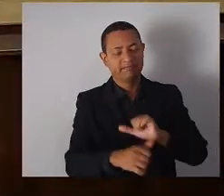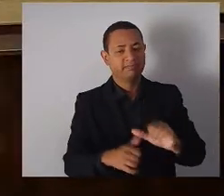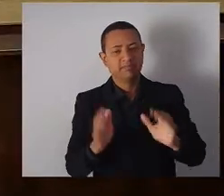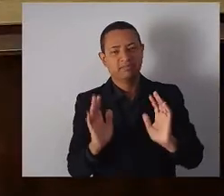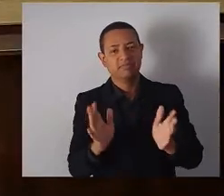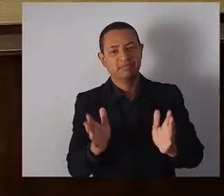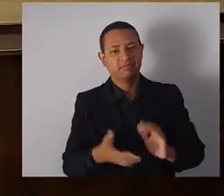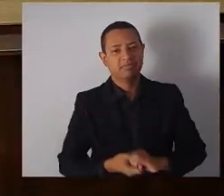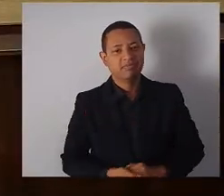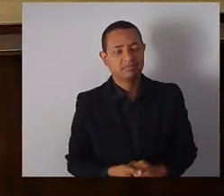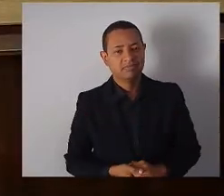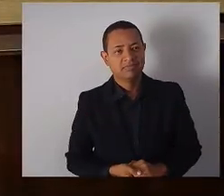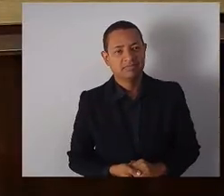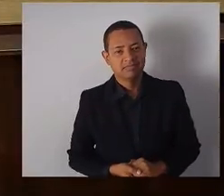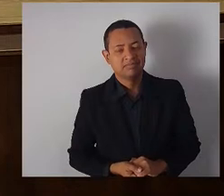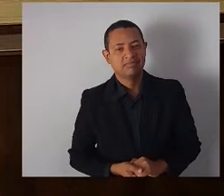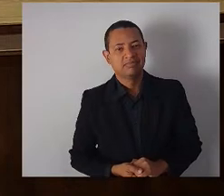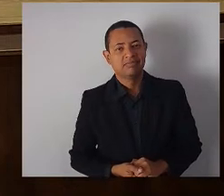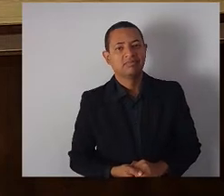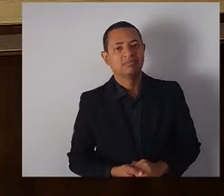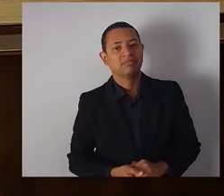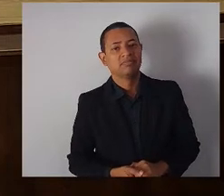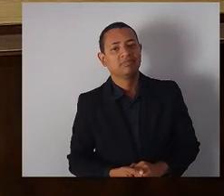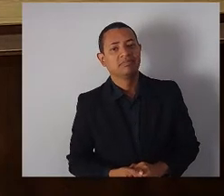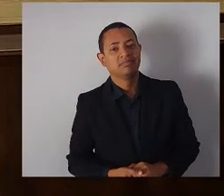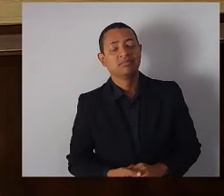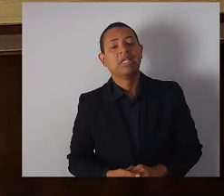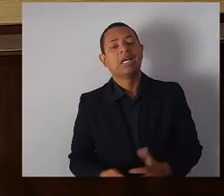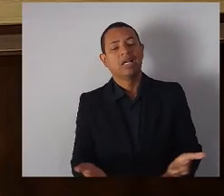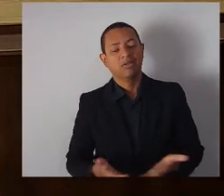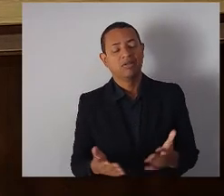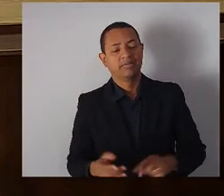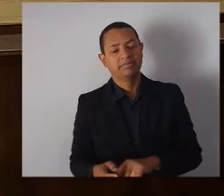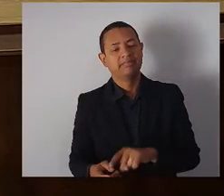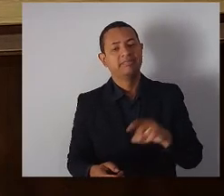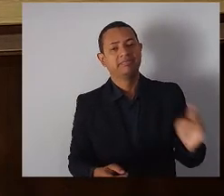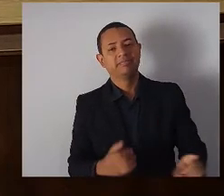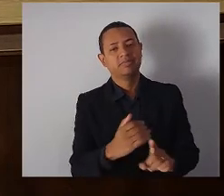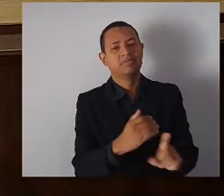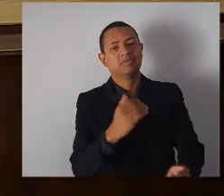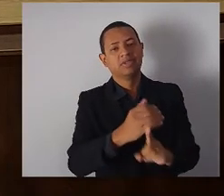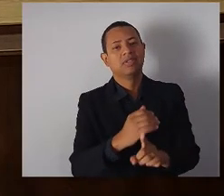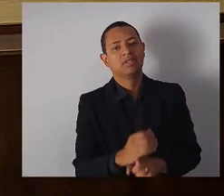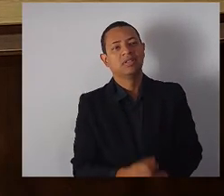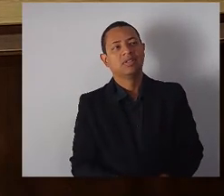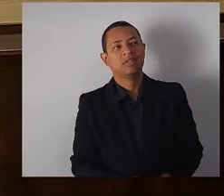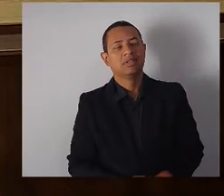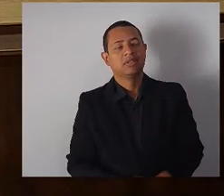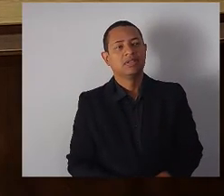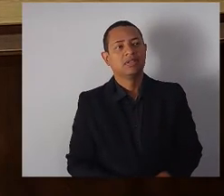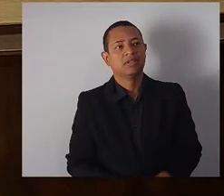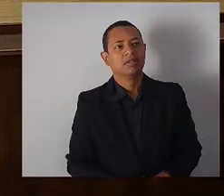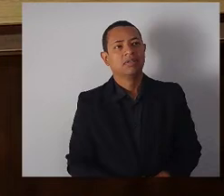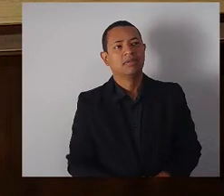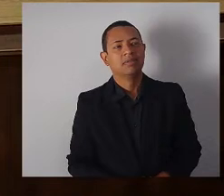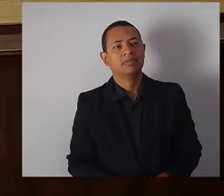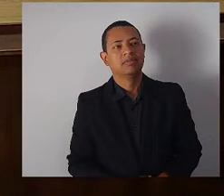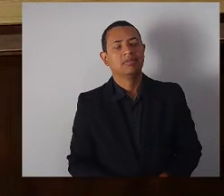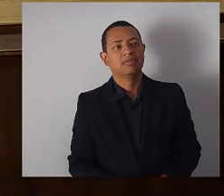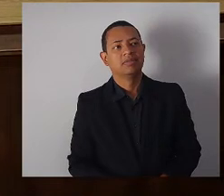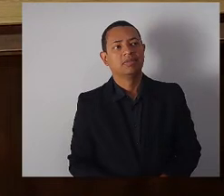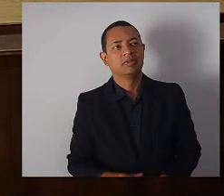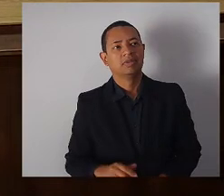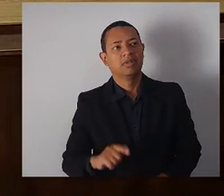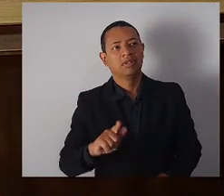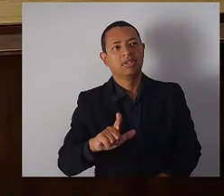Vamos escolher, então, o voto seguinte. O desembargador Gleidson Pontes, nosso vice-presidente corregedor.